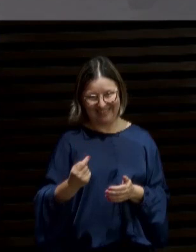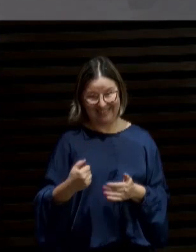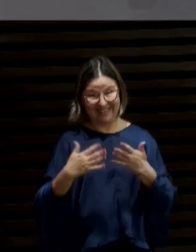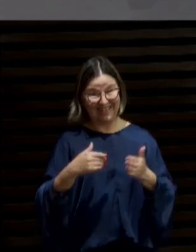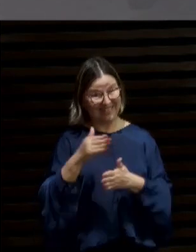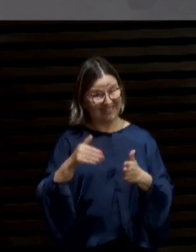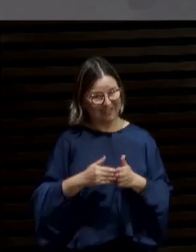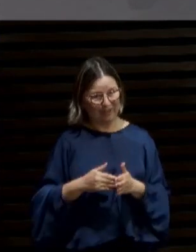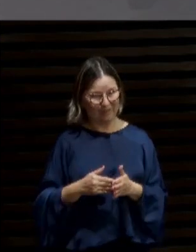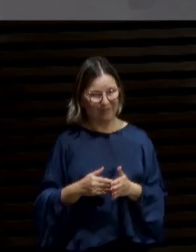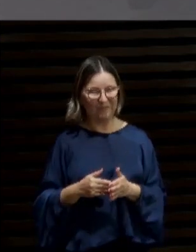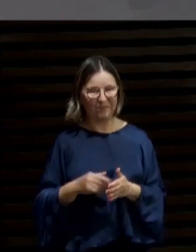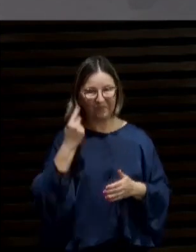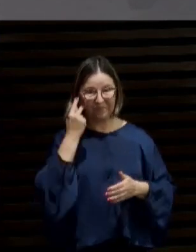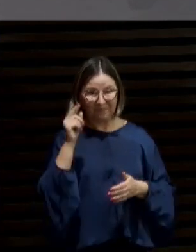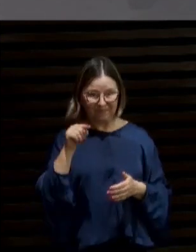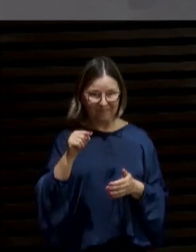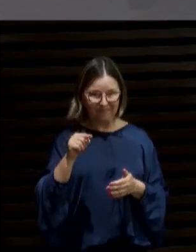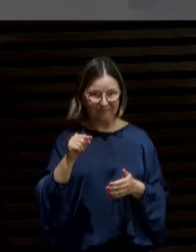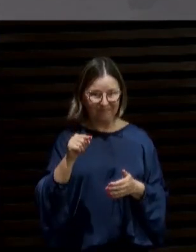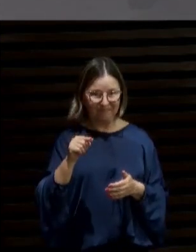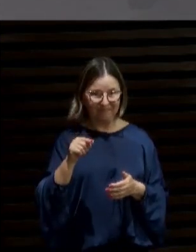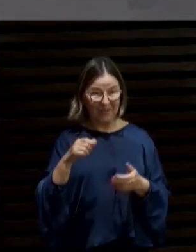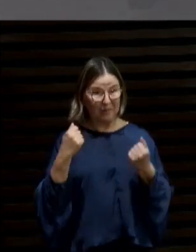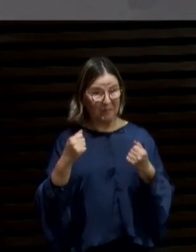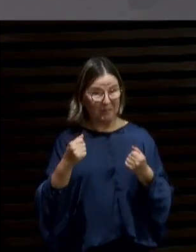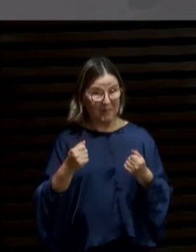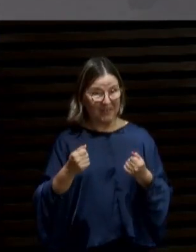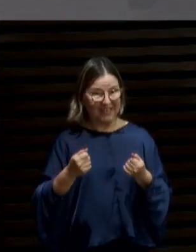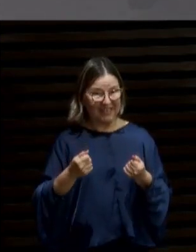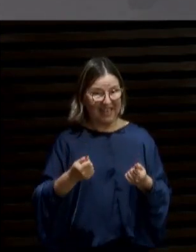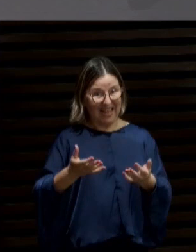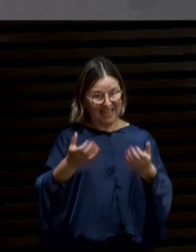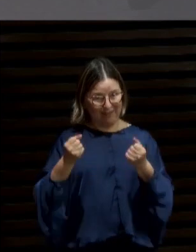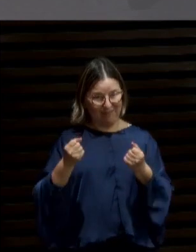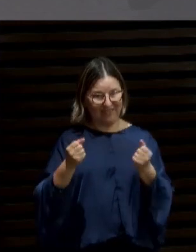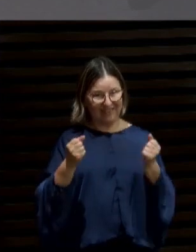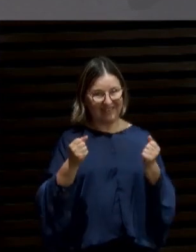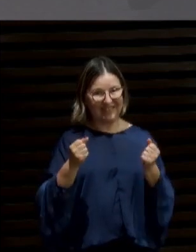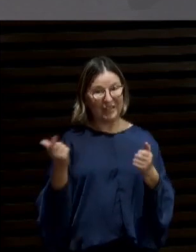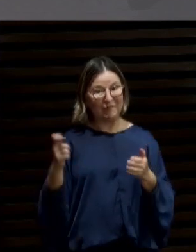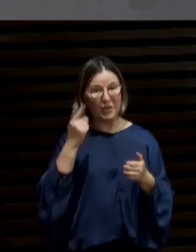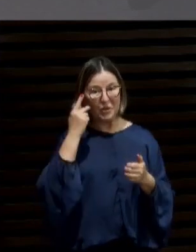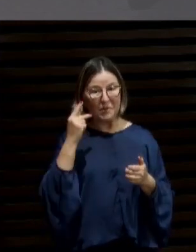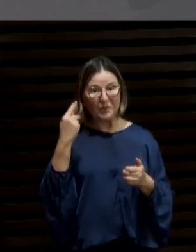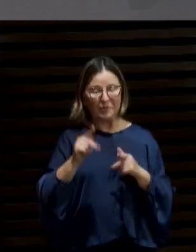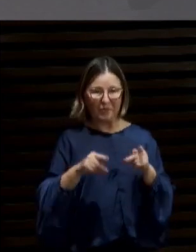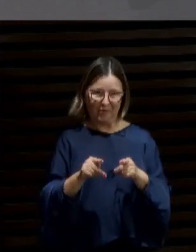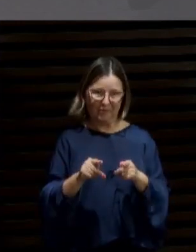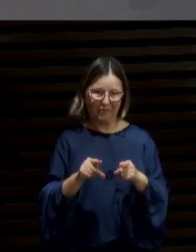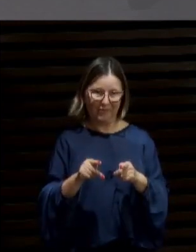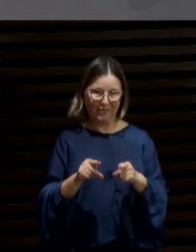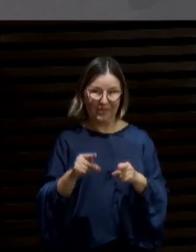Agora, para você, é receber. Veio para o que era seus não receberam, mas a todos quantos